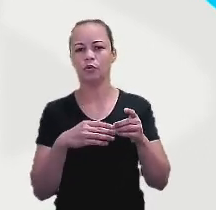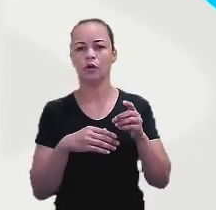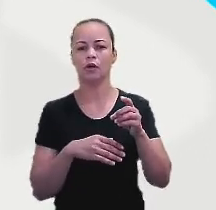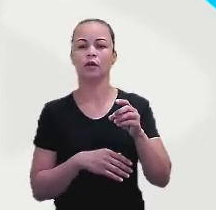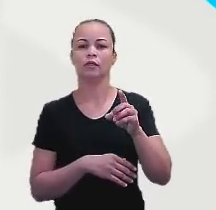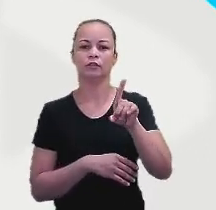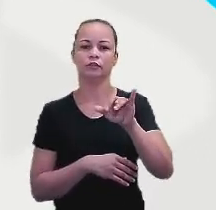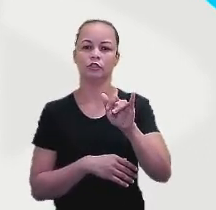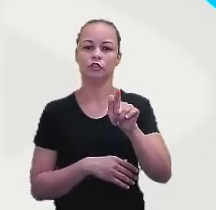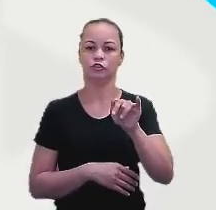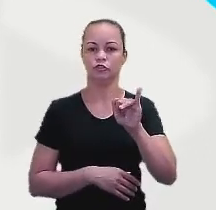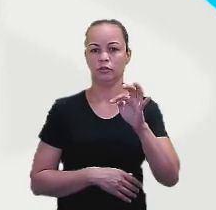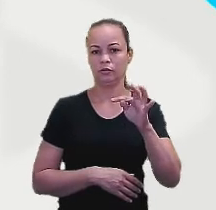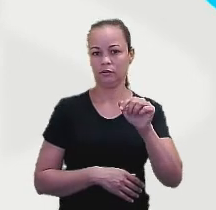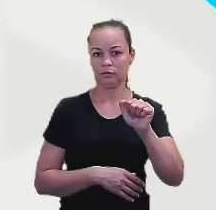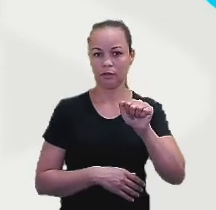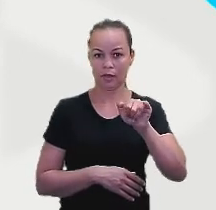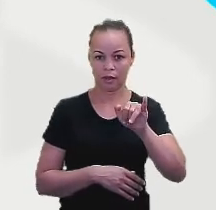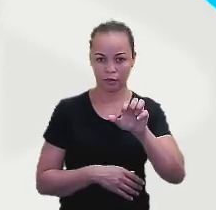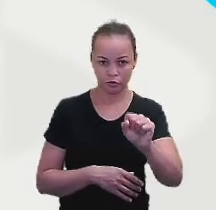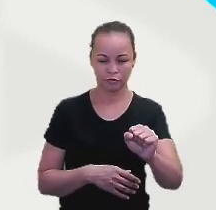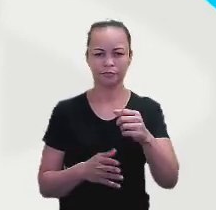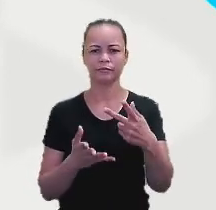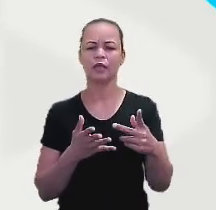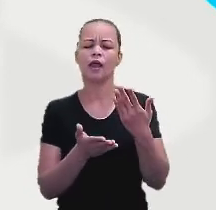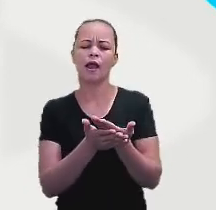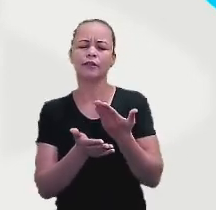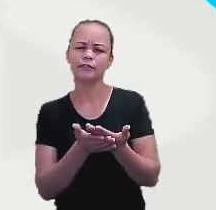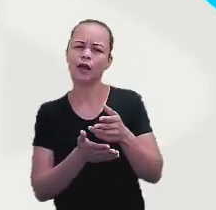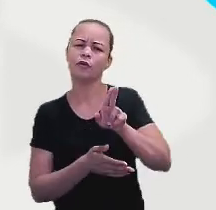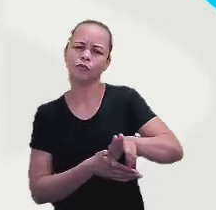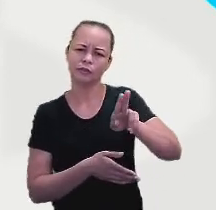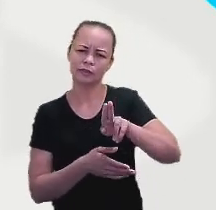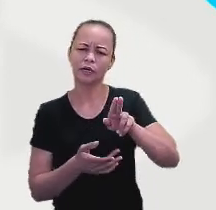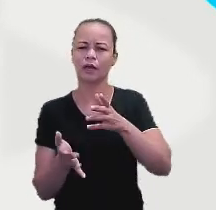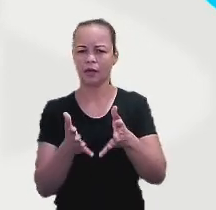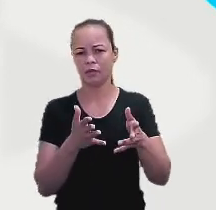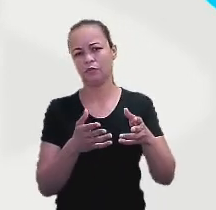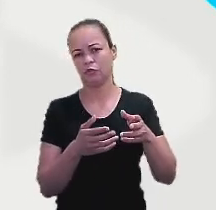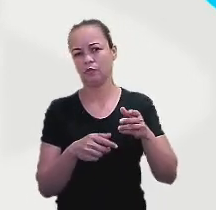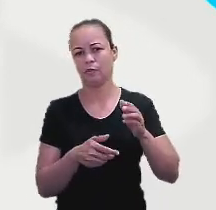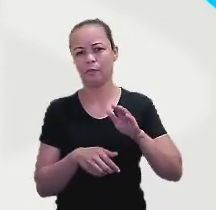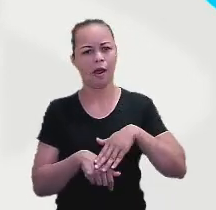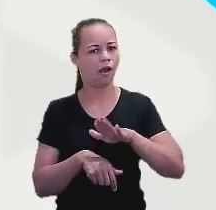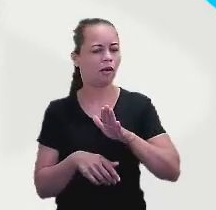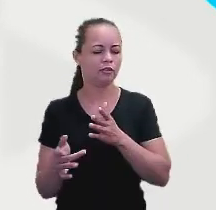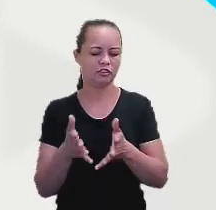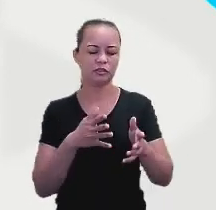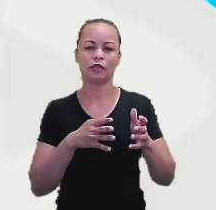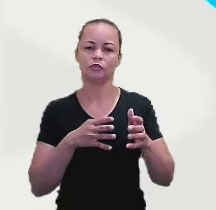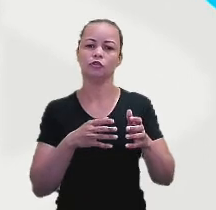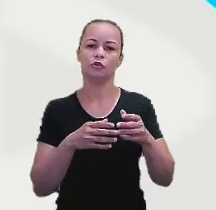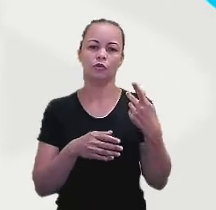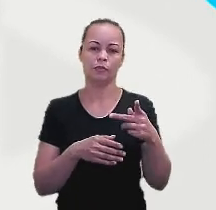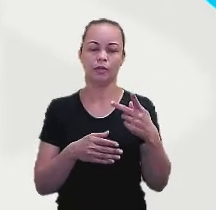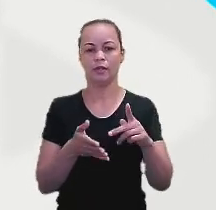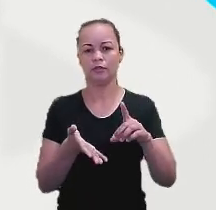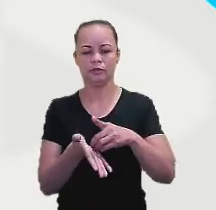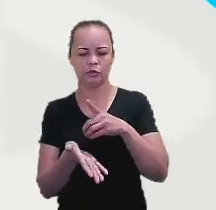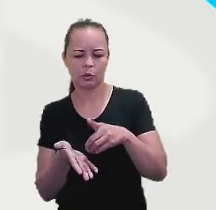os digitais. Nas nossas aulas, utilizamos muito o Aulete digital, trazendo aí a definição, principalmente de